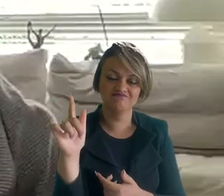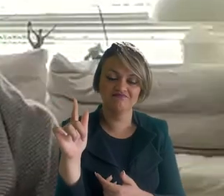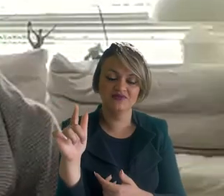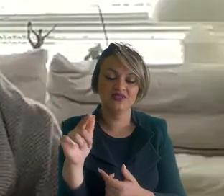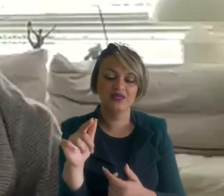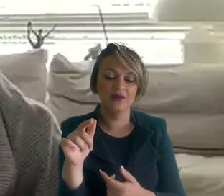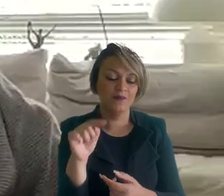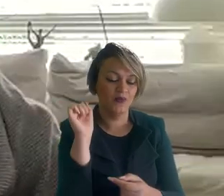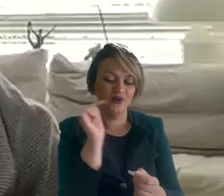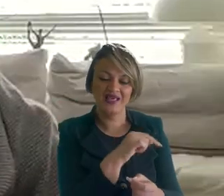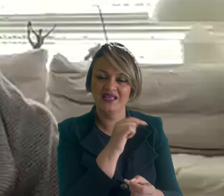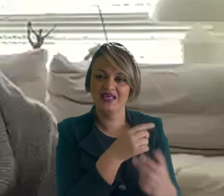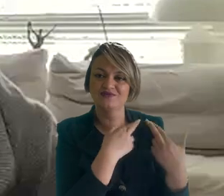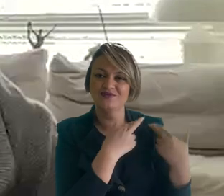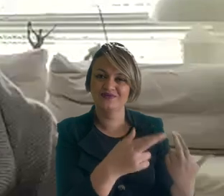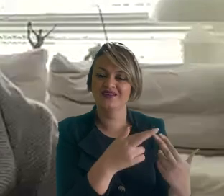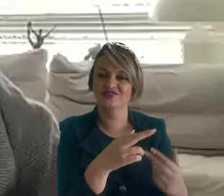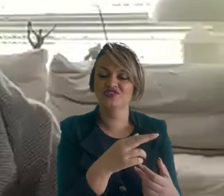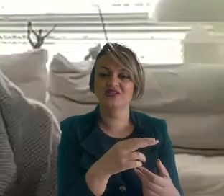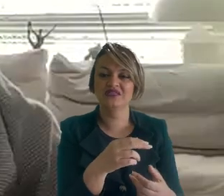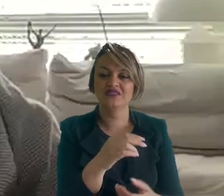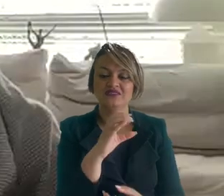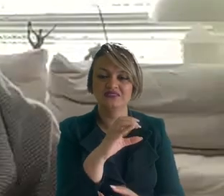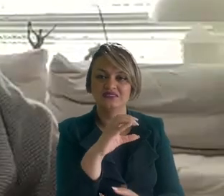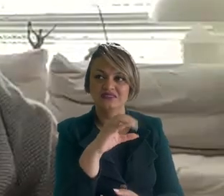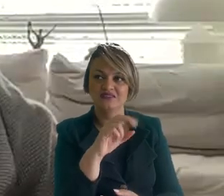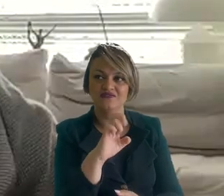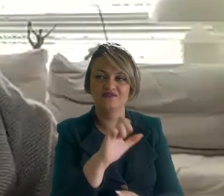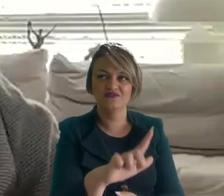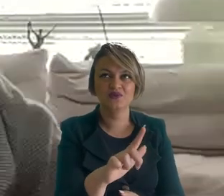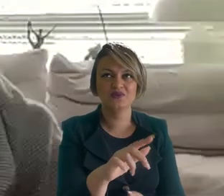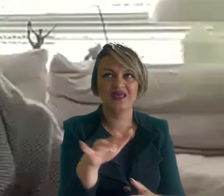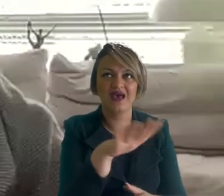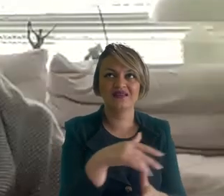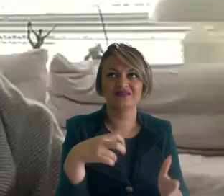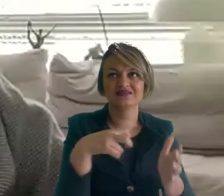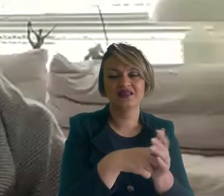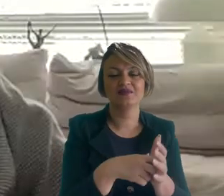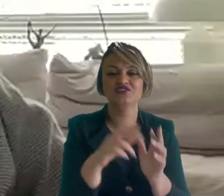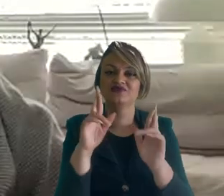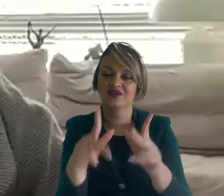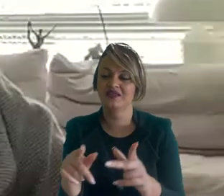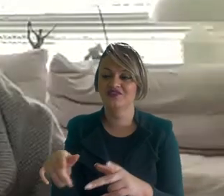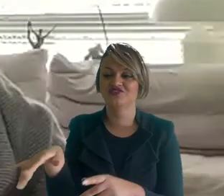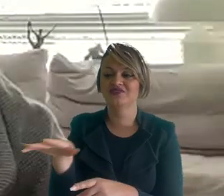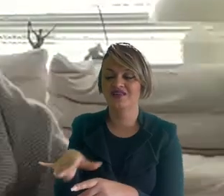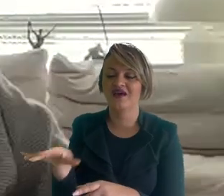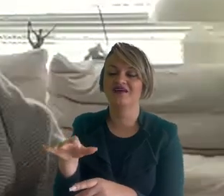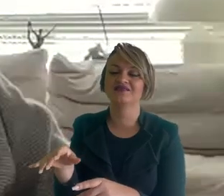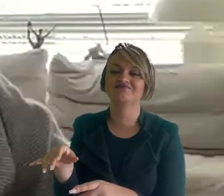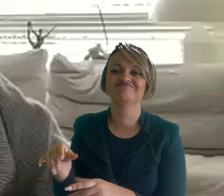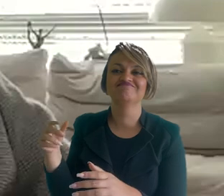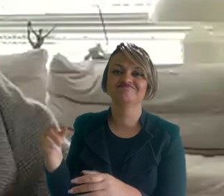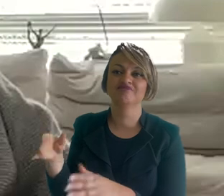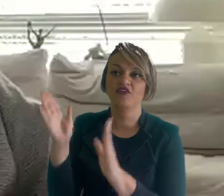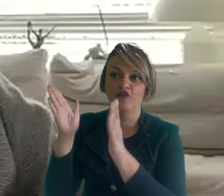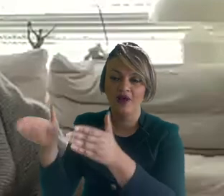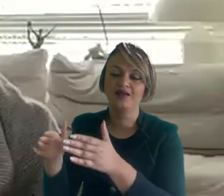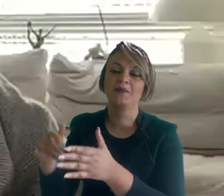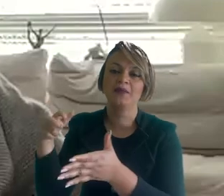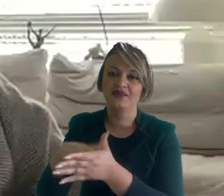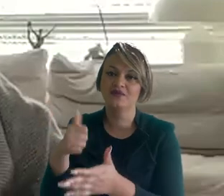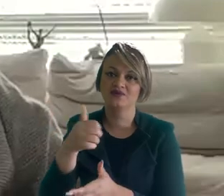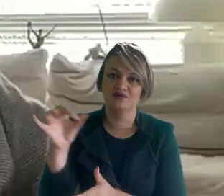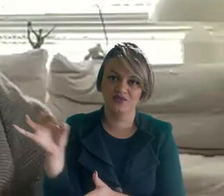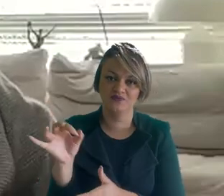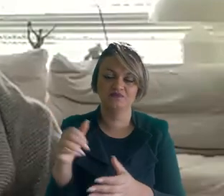apenamento a pena pelo pela responsabilidade penal pode chegar entre nós a